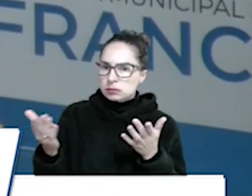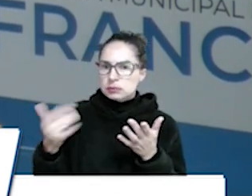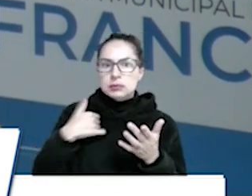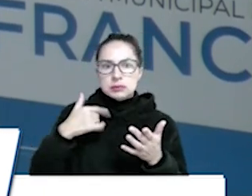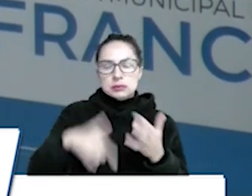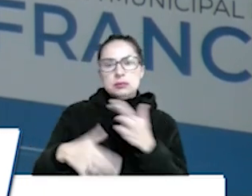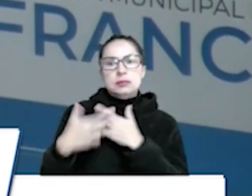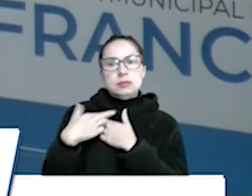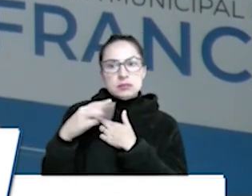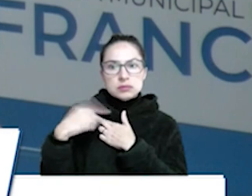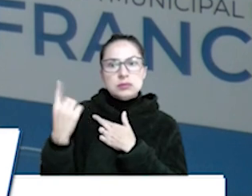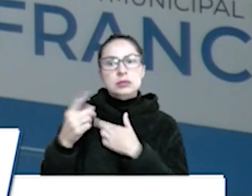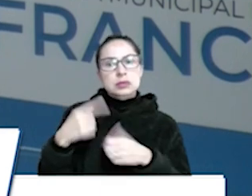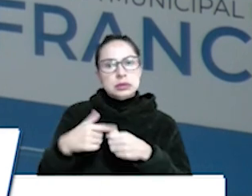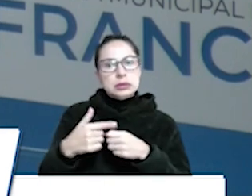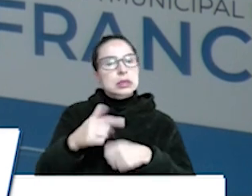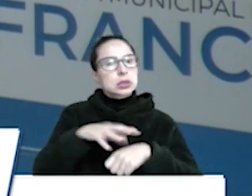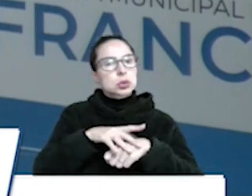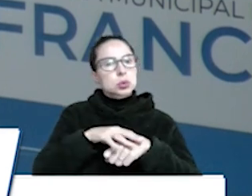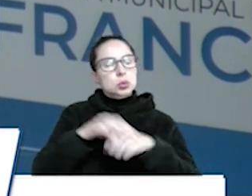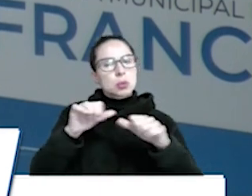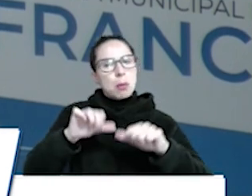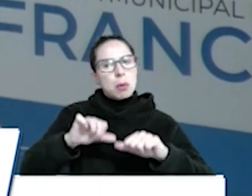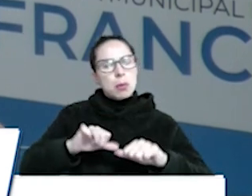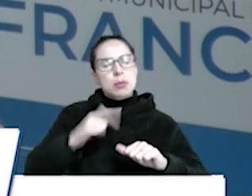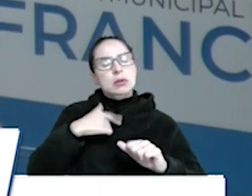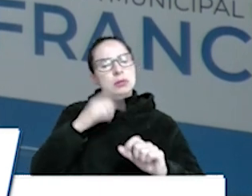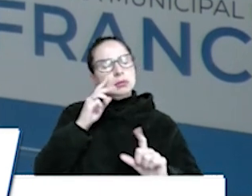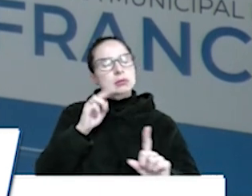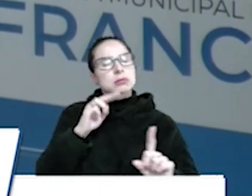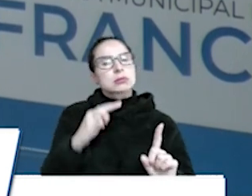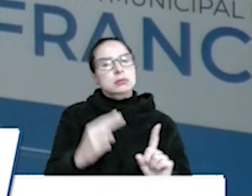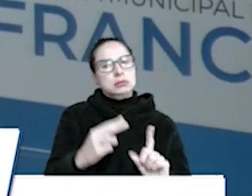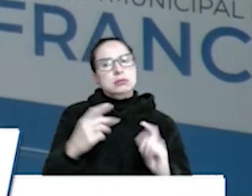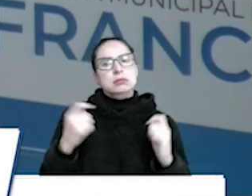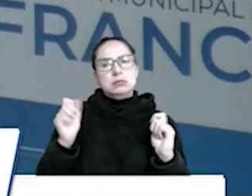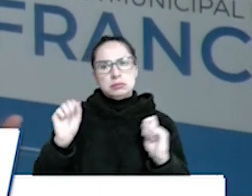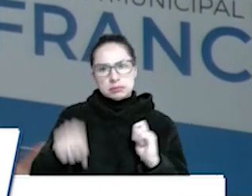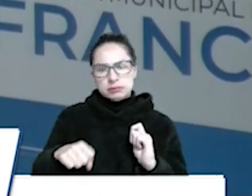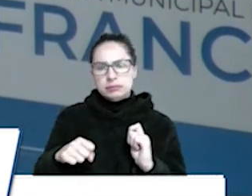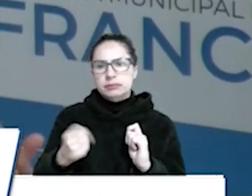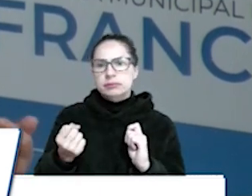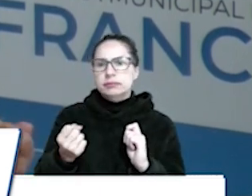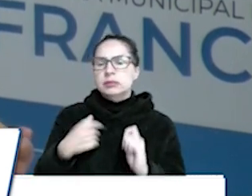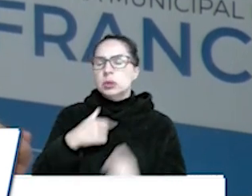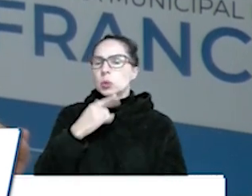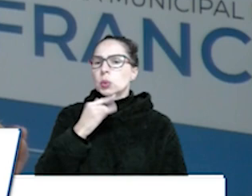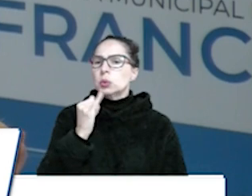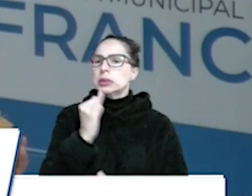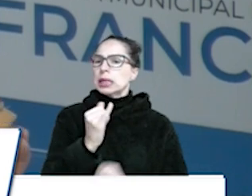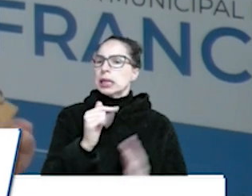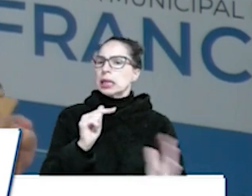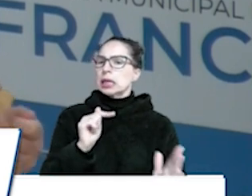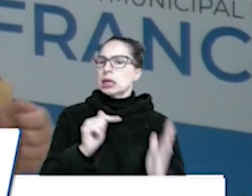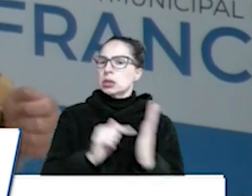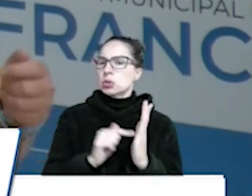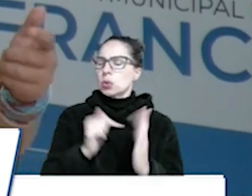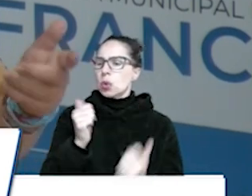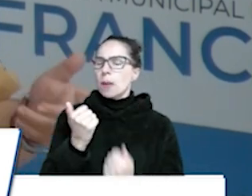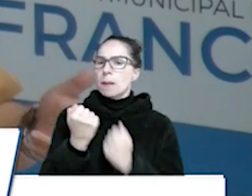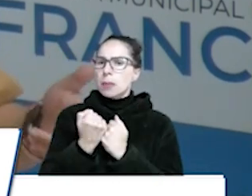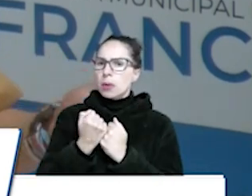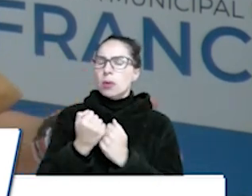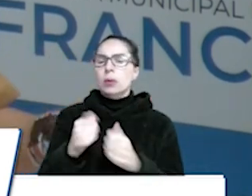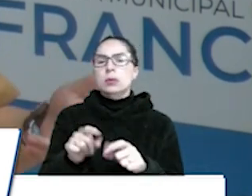está adoecendo e a gente tem que olhar para isso. Os canais de denúncia, os canais de suporte, né, para